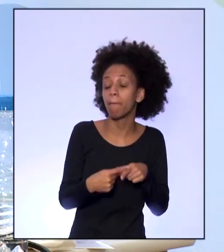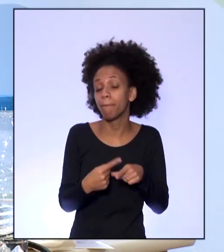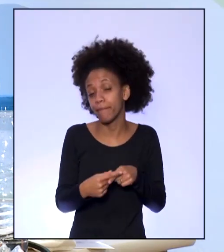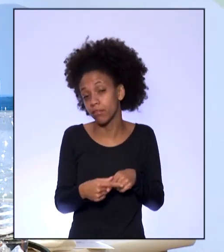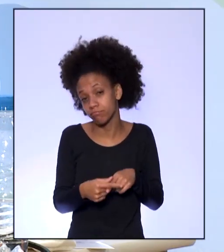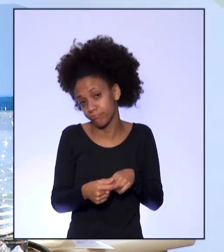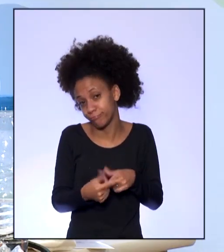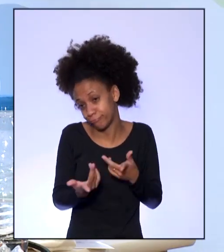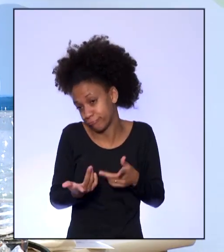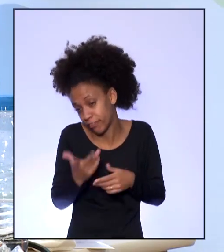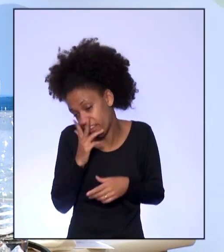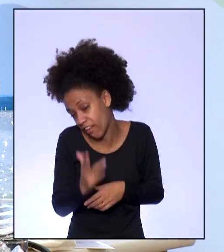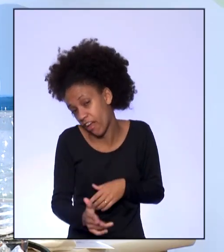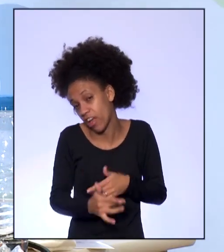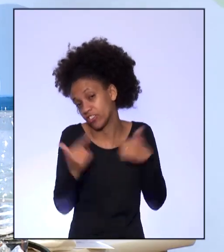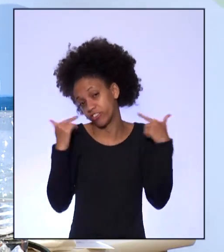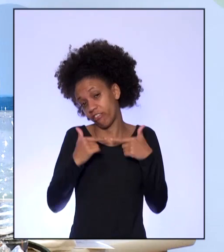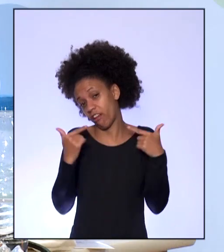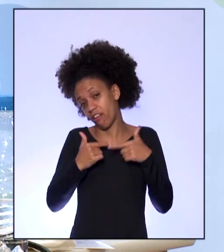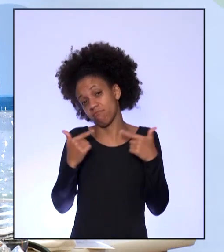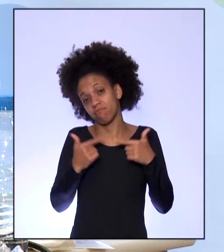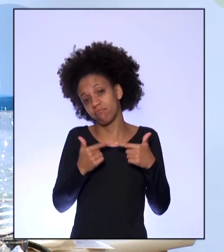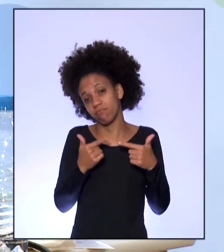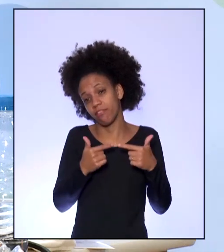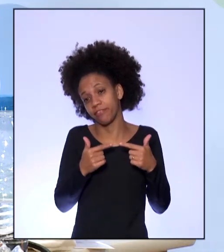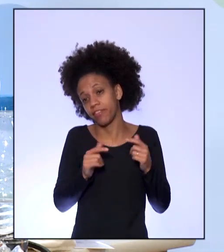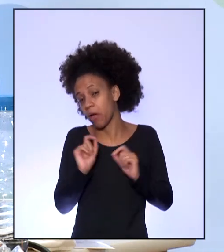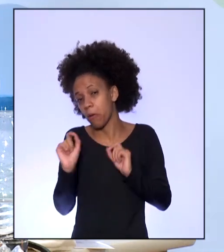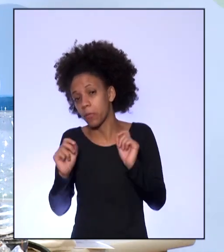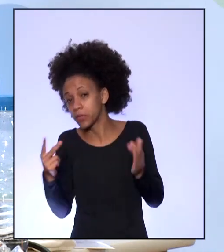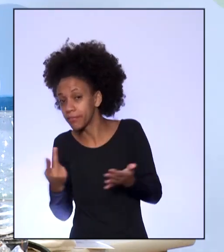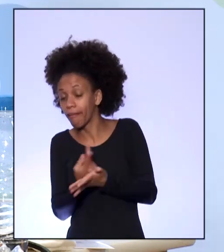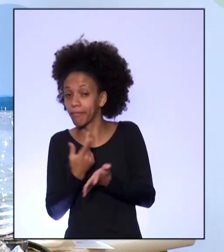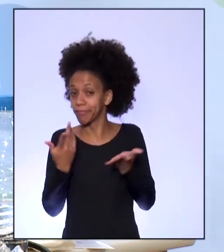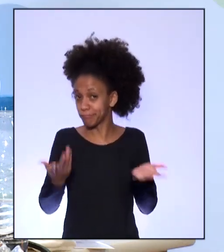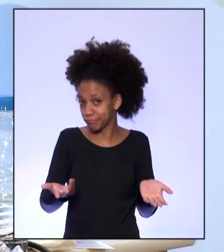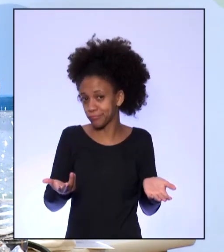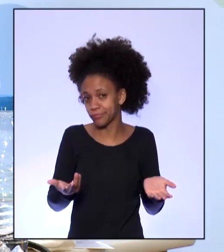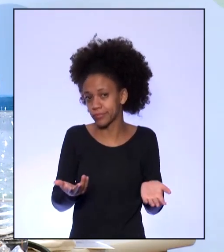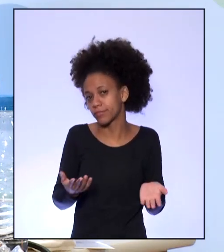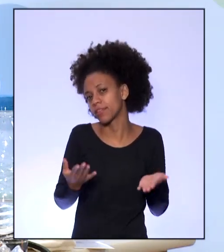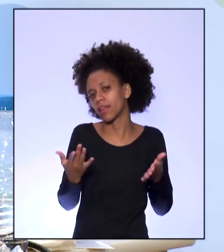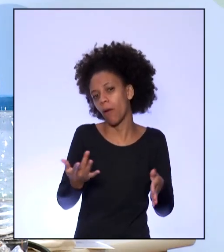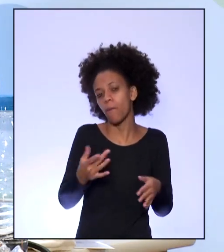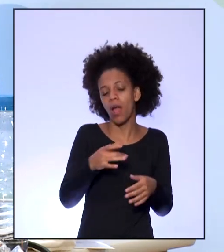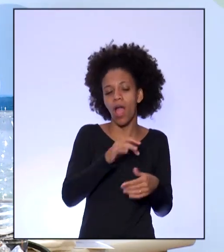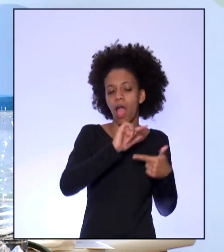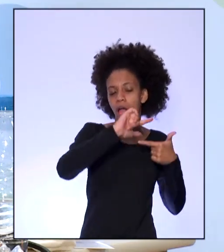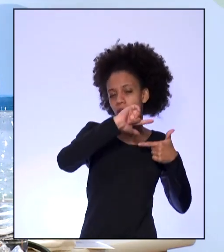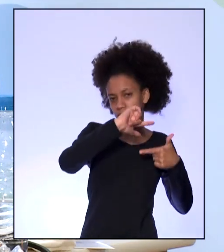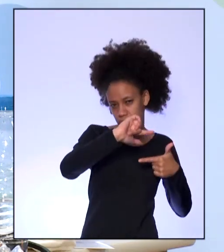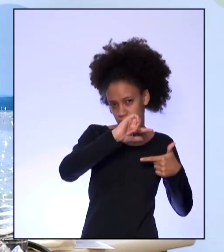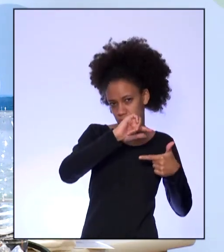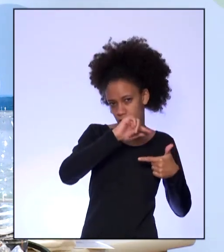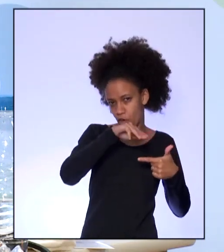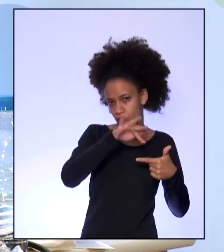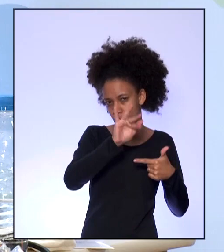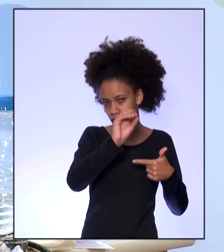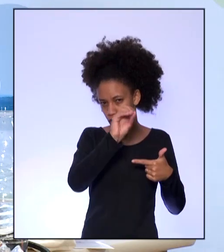na desgraça. Mas o humor, assim como foi naquele meme do Foca na Língua Portuguesa, o humor é mais